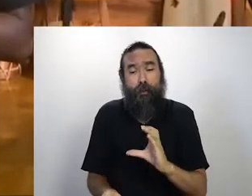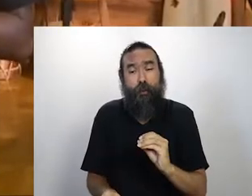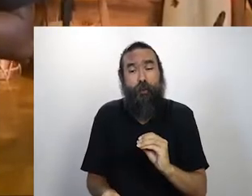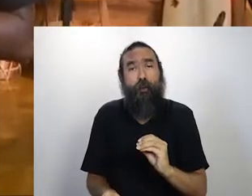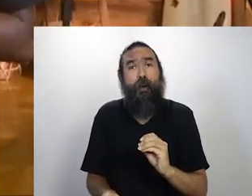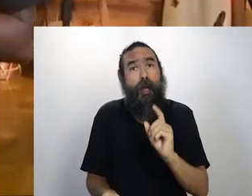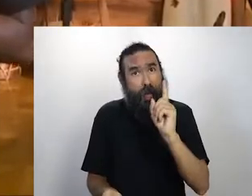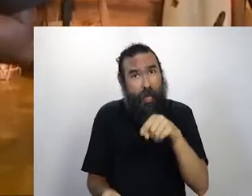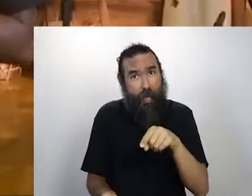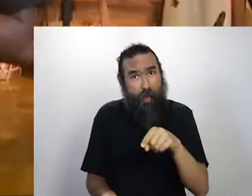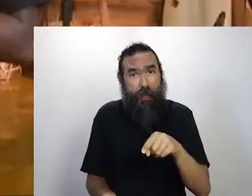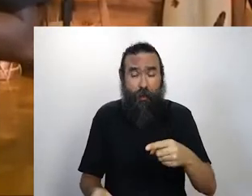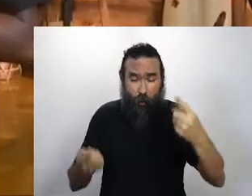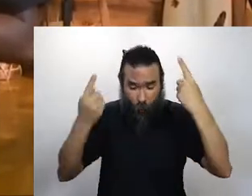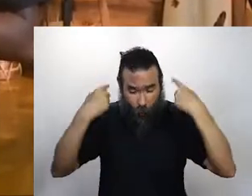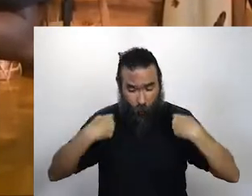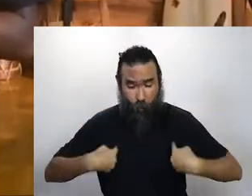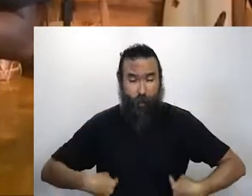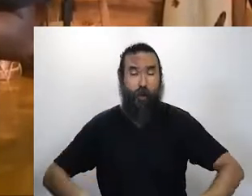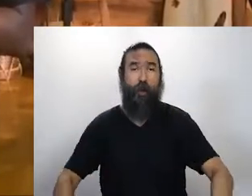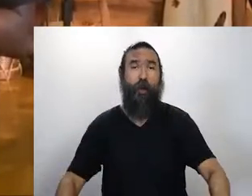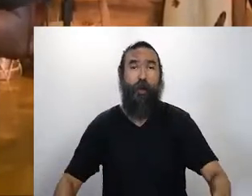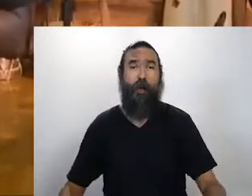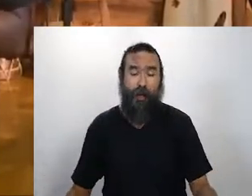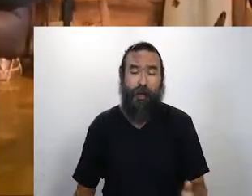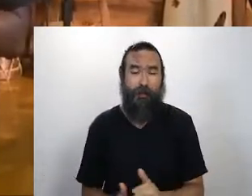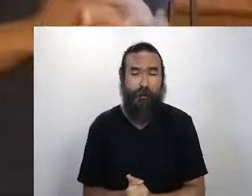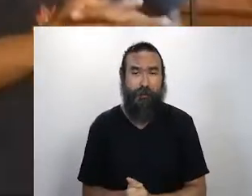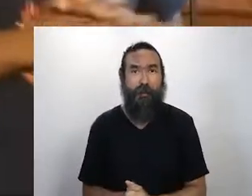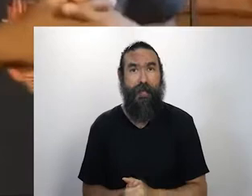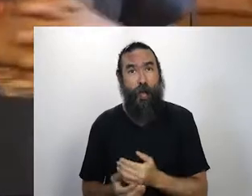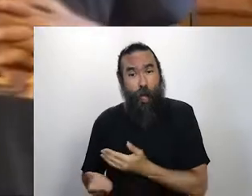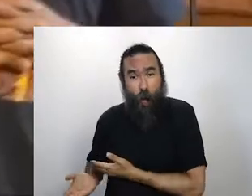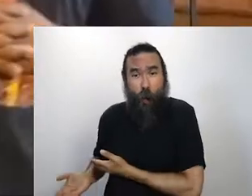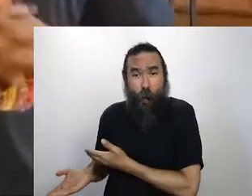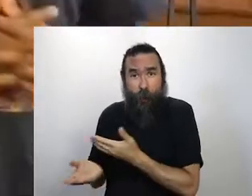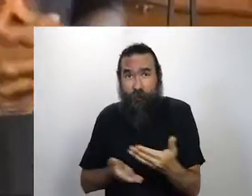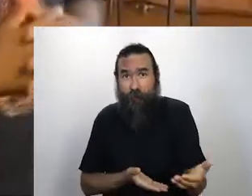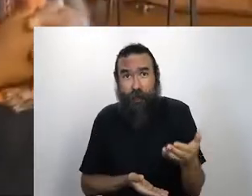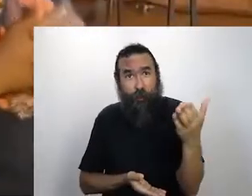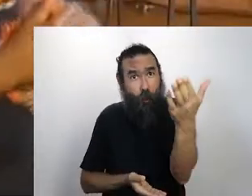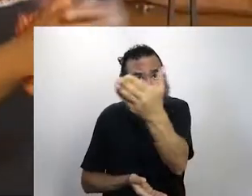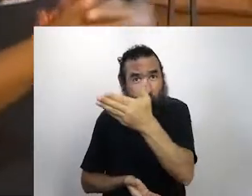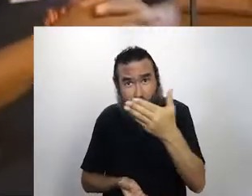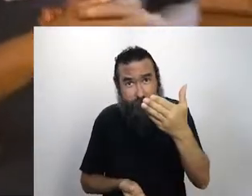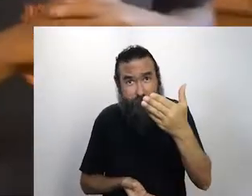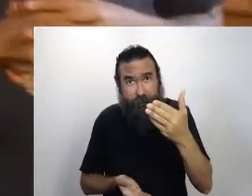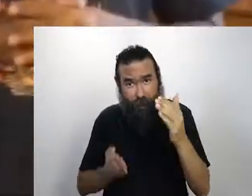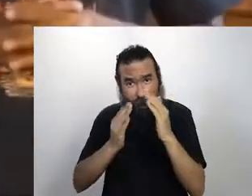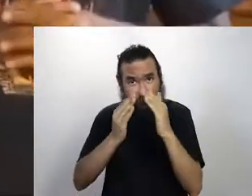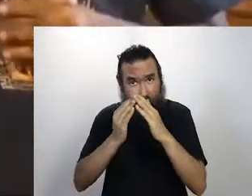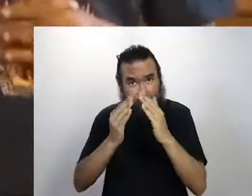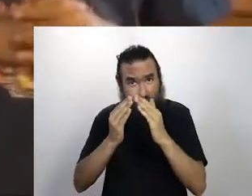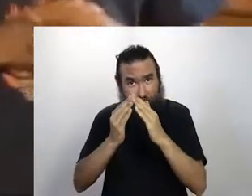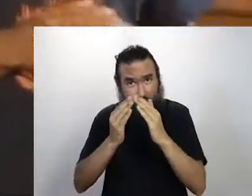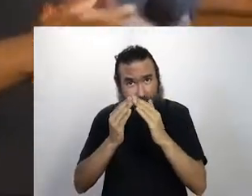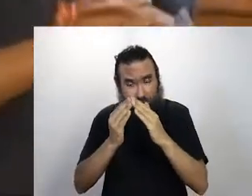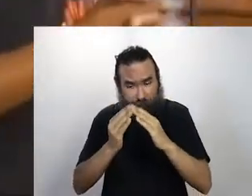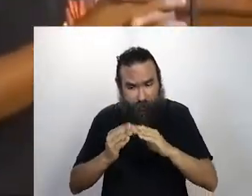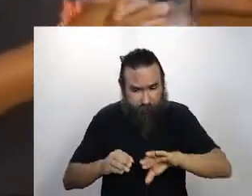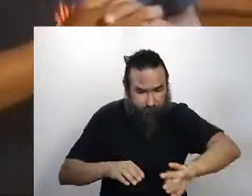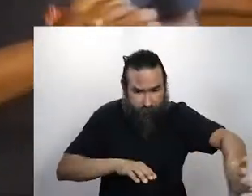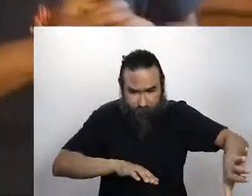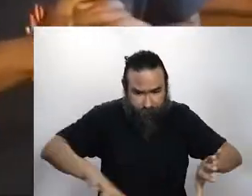pergunta, Narelle. É o corpo. É o corpo. Então a gente convida todo mundo para arrastar. Se não arrastou ainda,